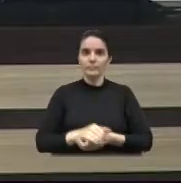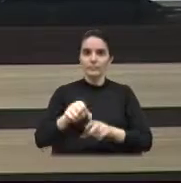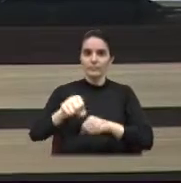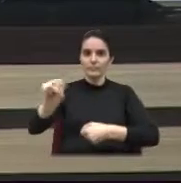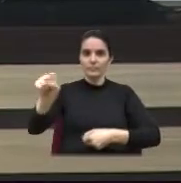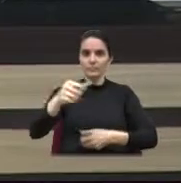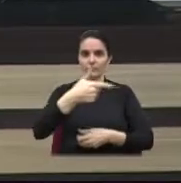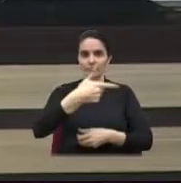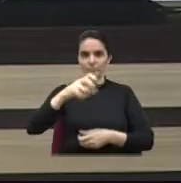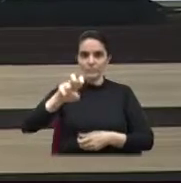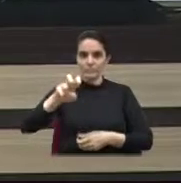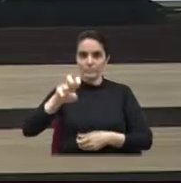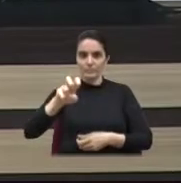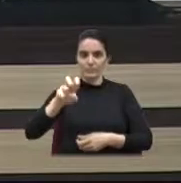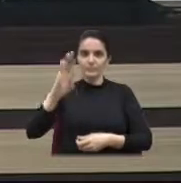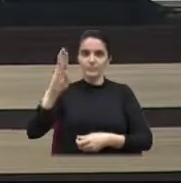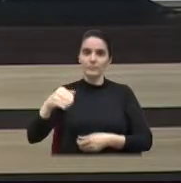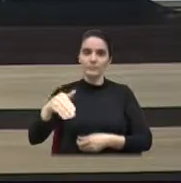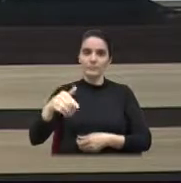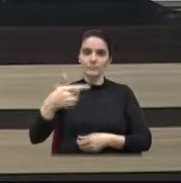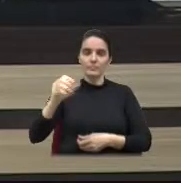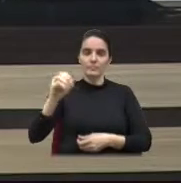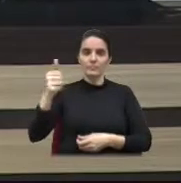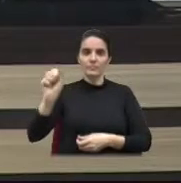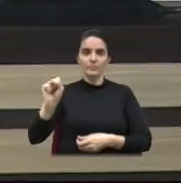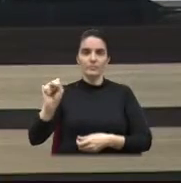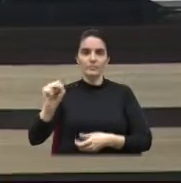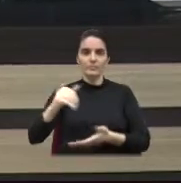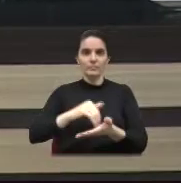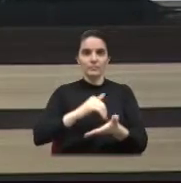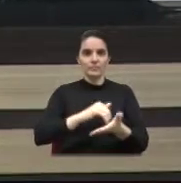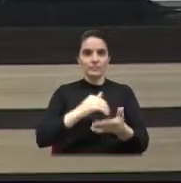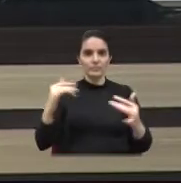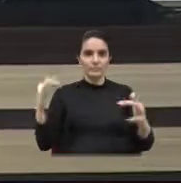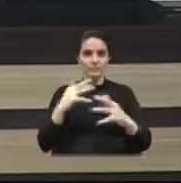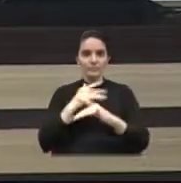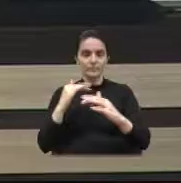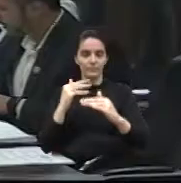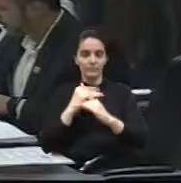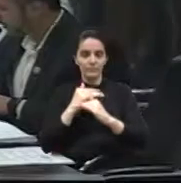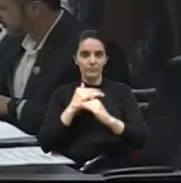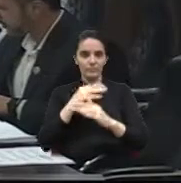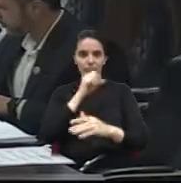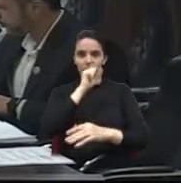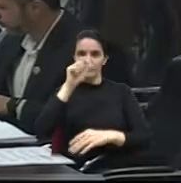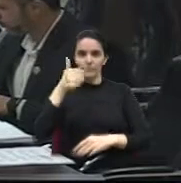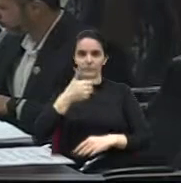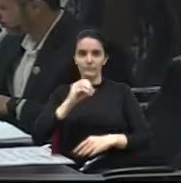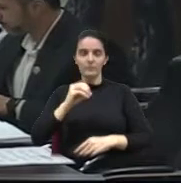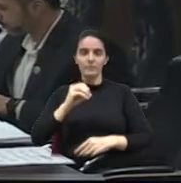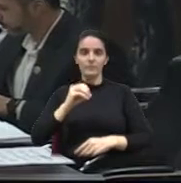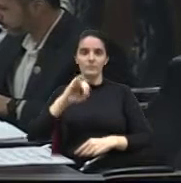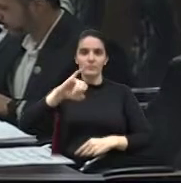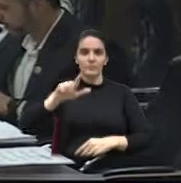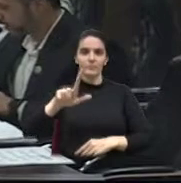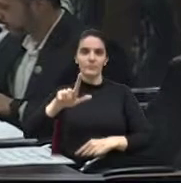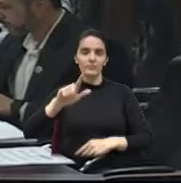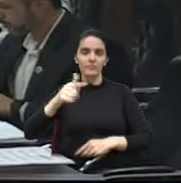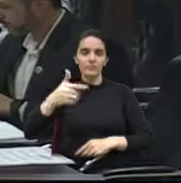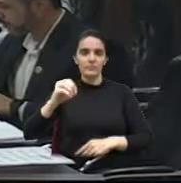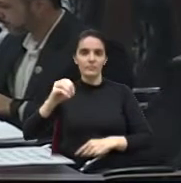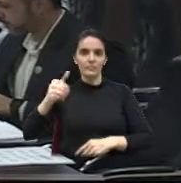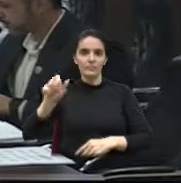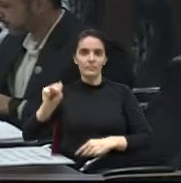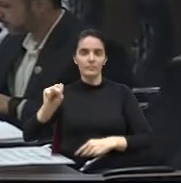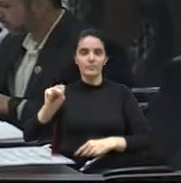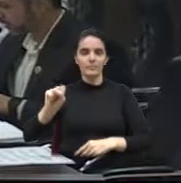Ofício 25/2018 da Secretaria de Urbanismo. Limeira, 10 de julho de 2018. Ao